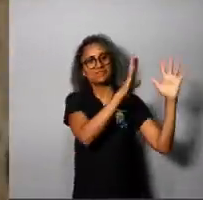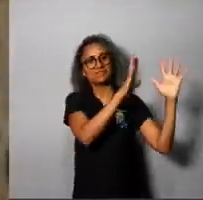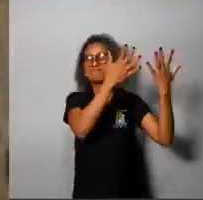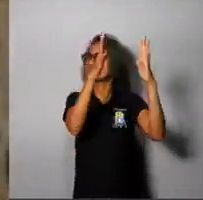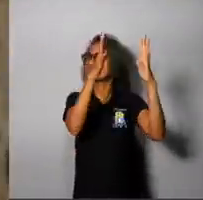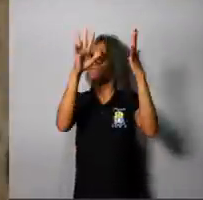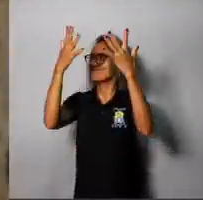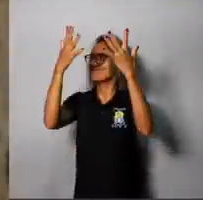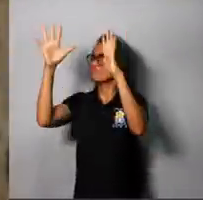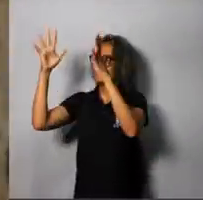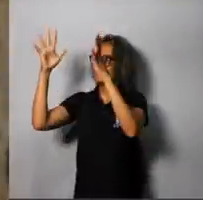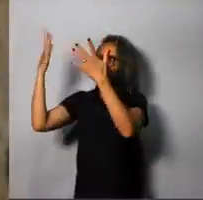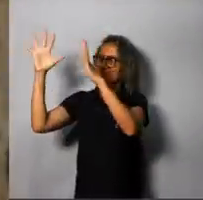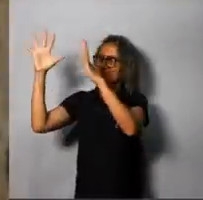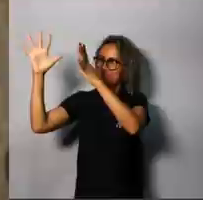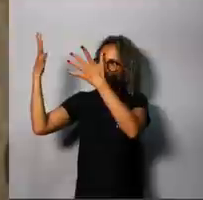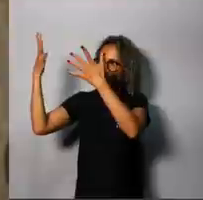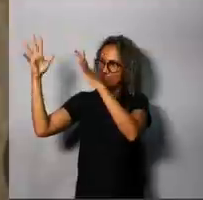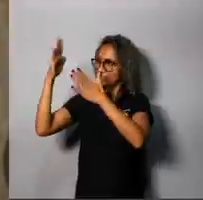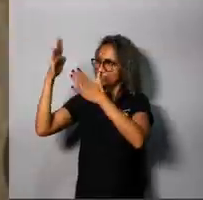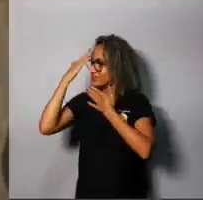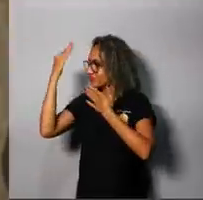agradecer.